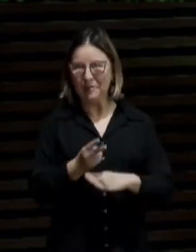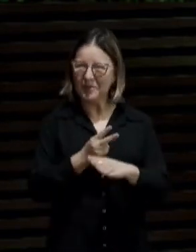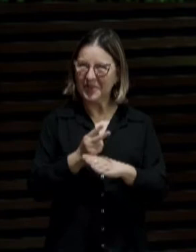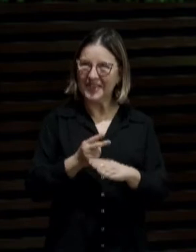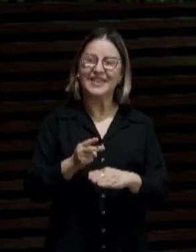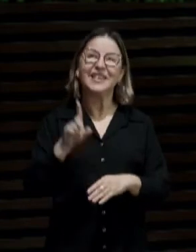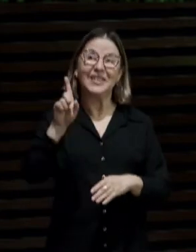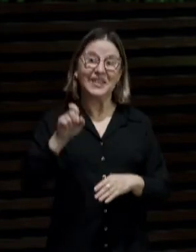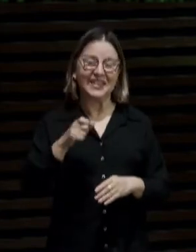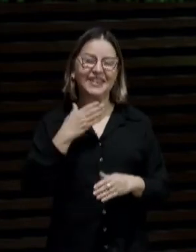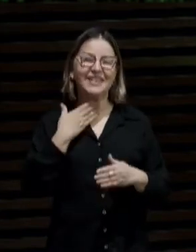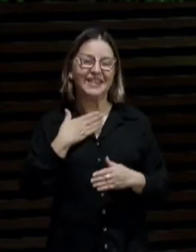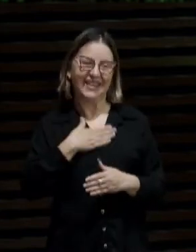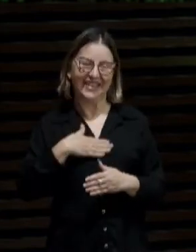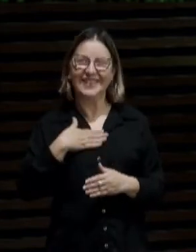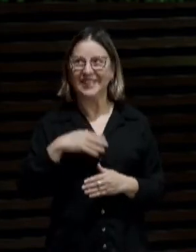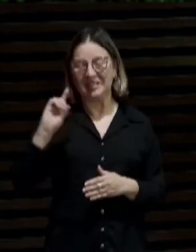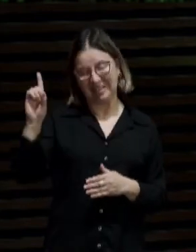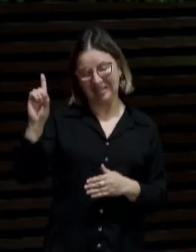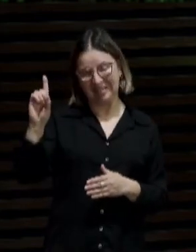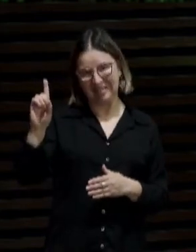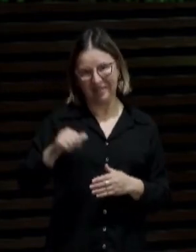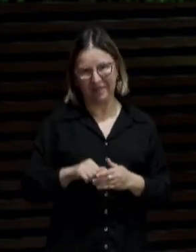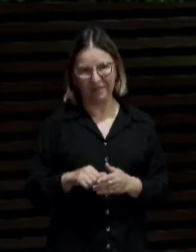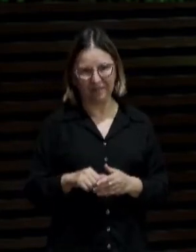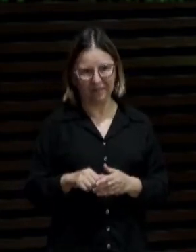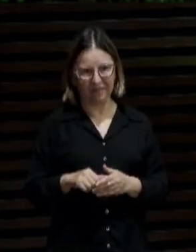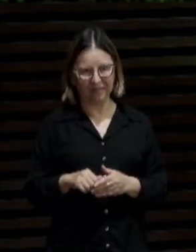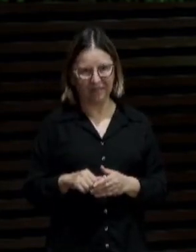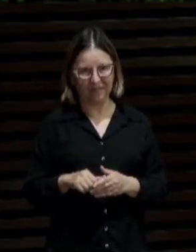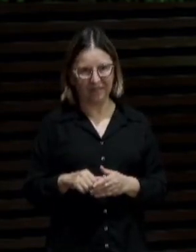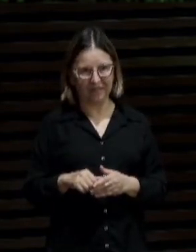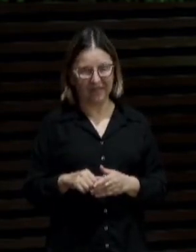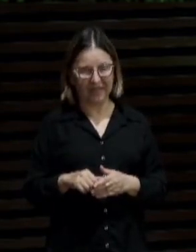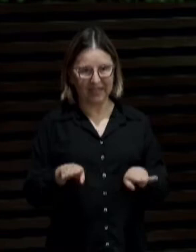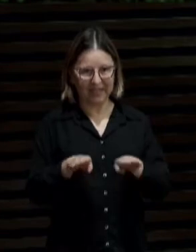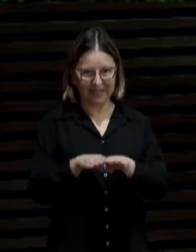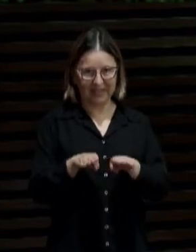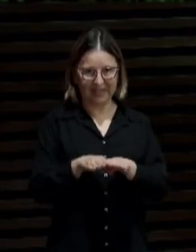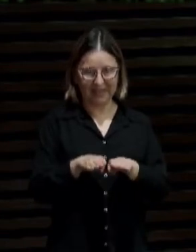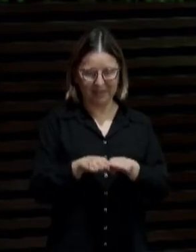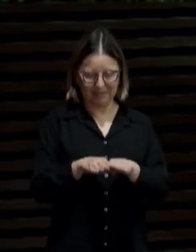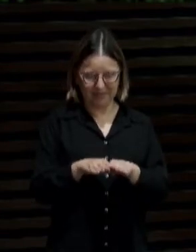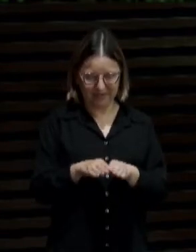E se isso não fosse só o problema, a gente ainda mistura santificação com